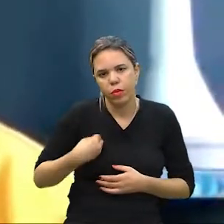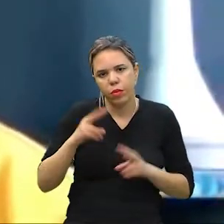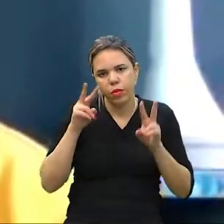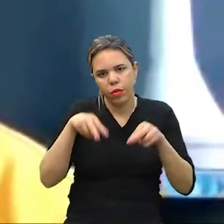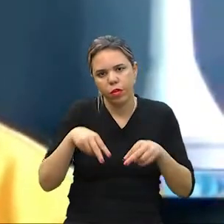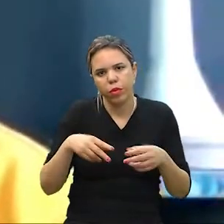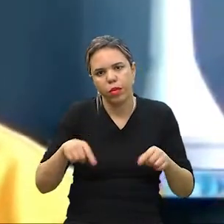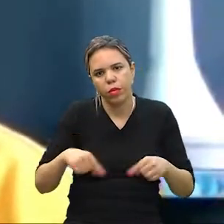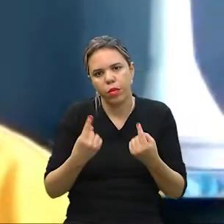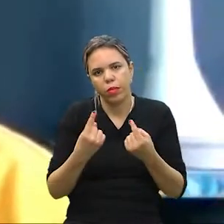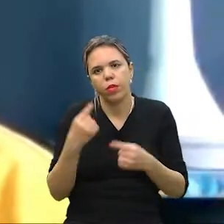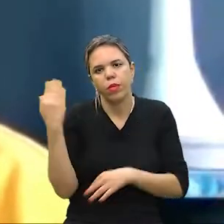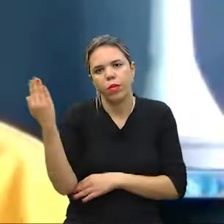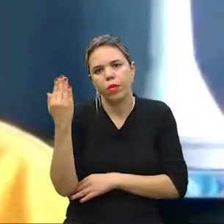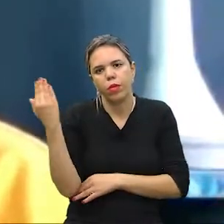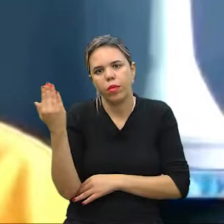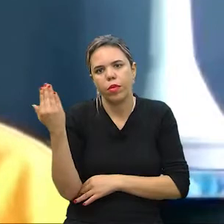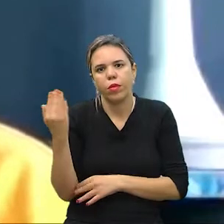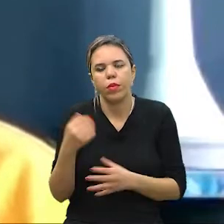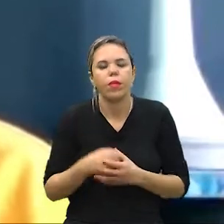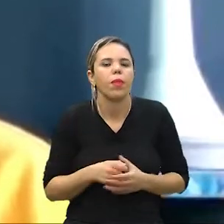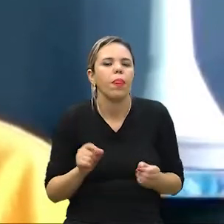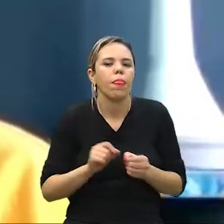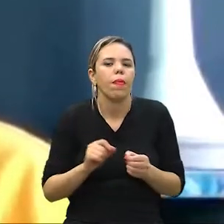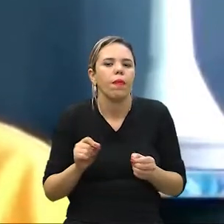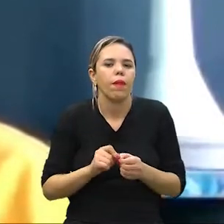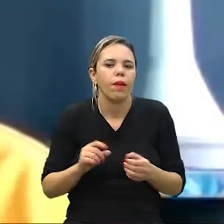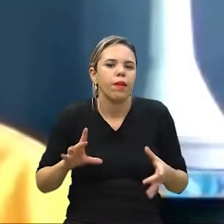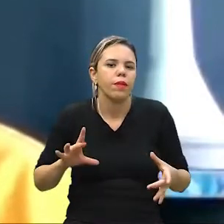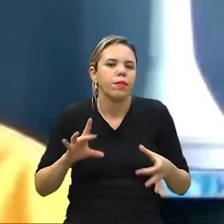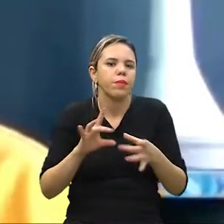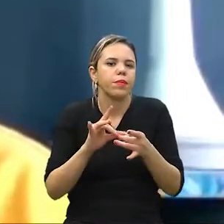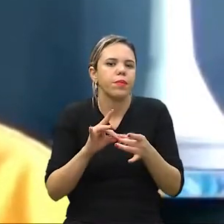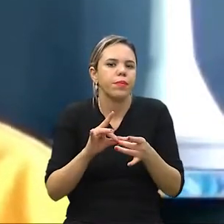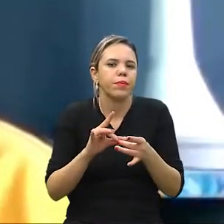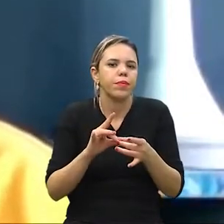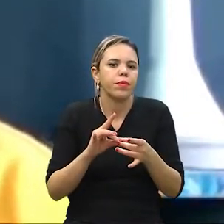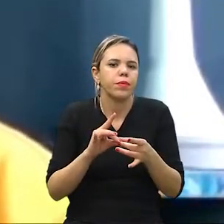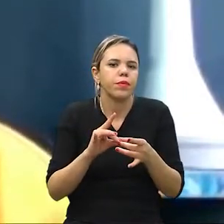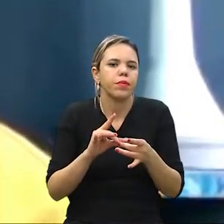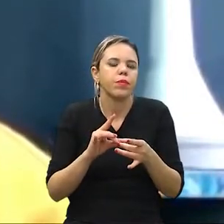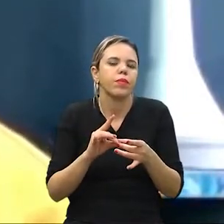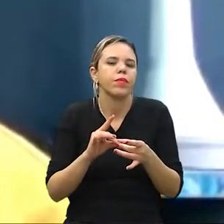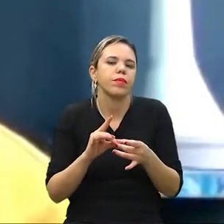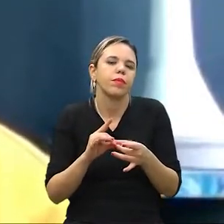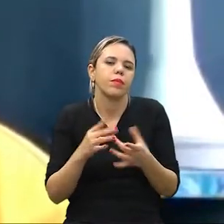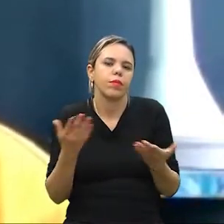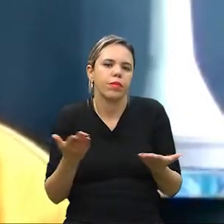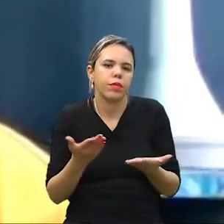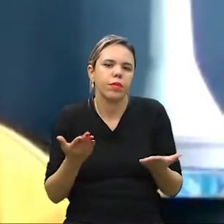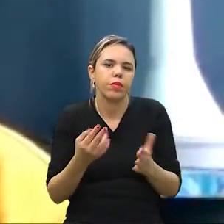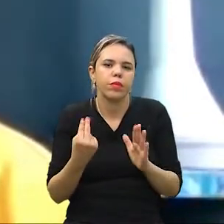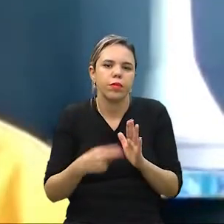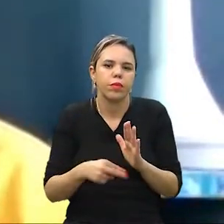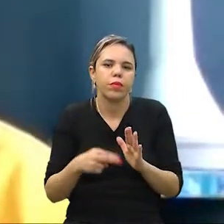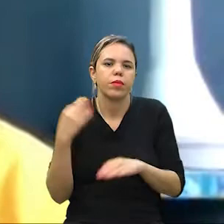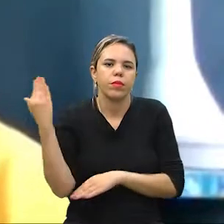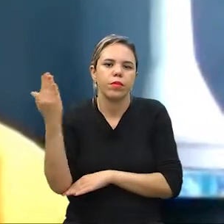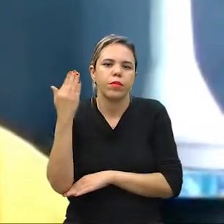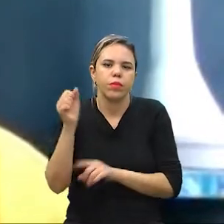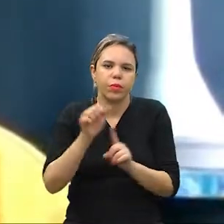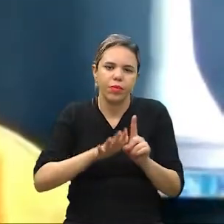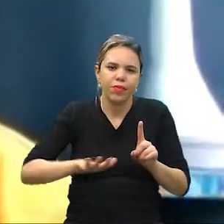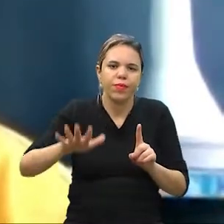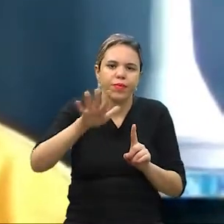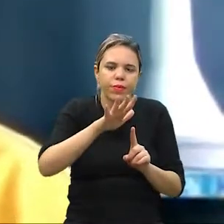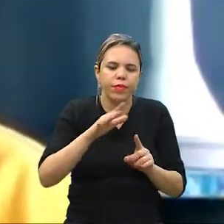para esse desafio climático e fazer um link, né, através de lentes sociais, não à toa que o nome já diz, é clima e